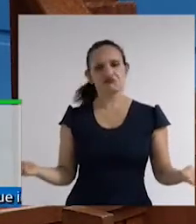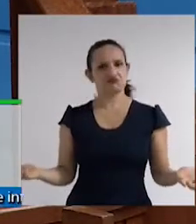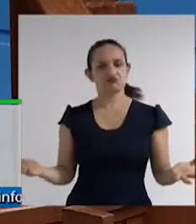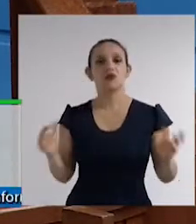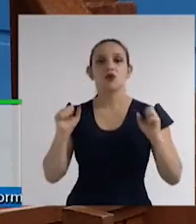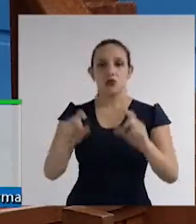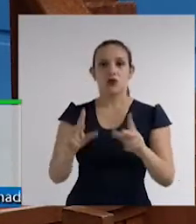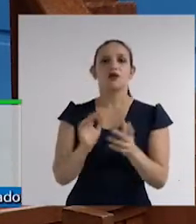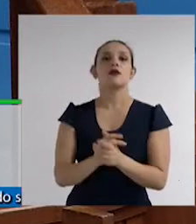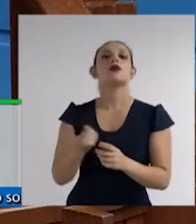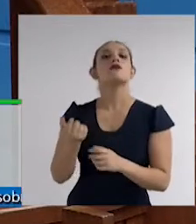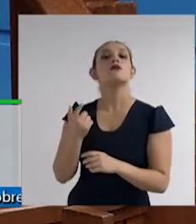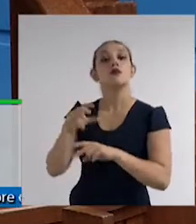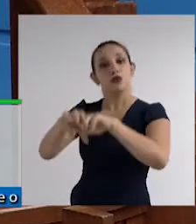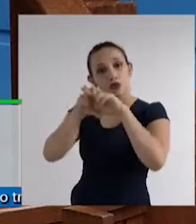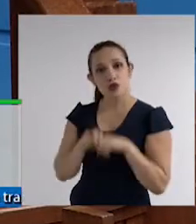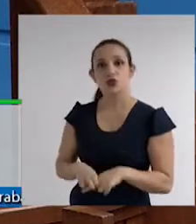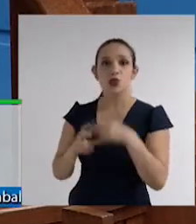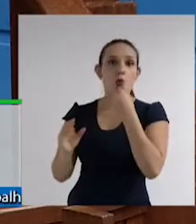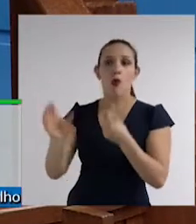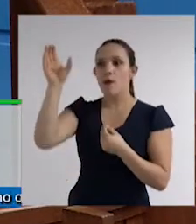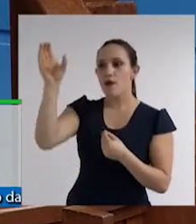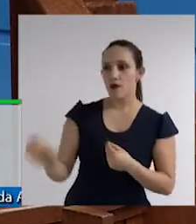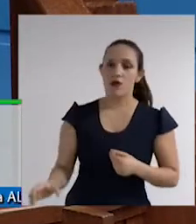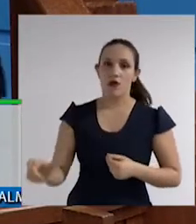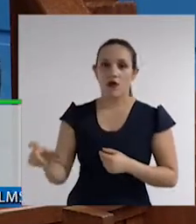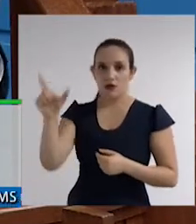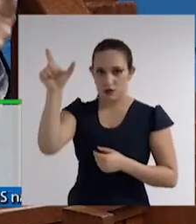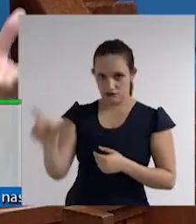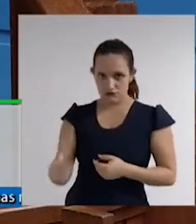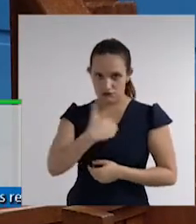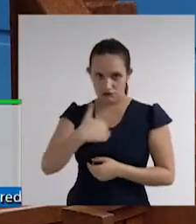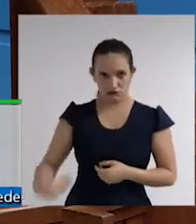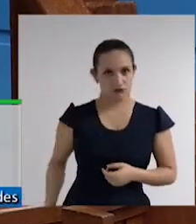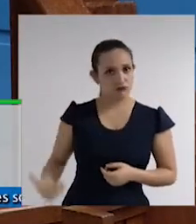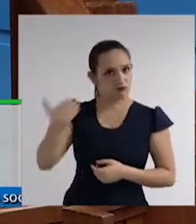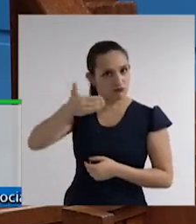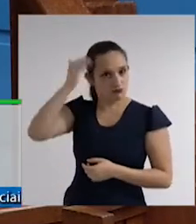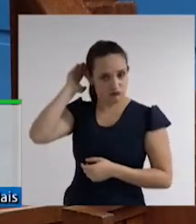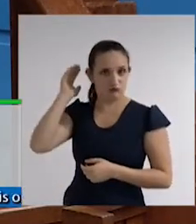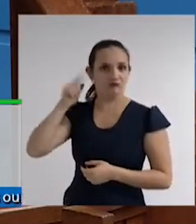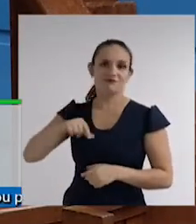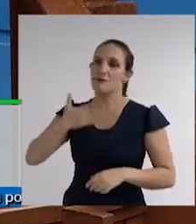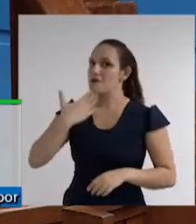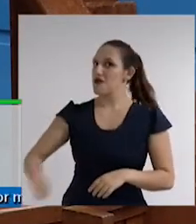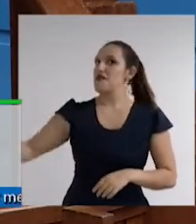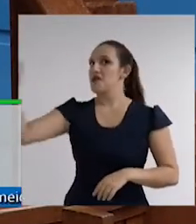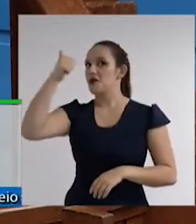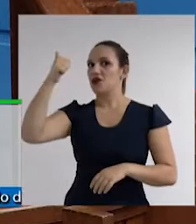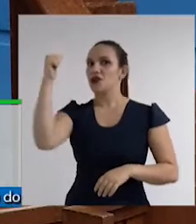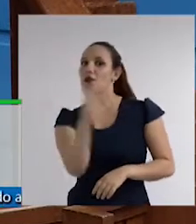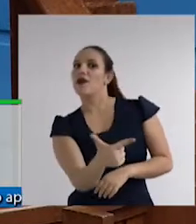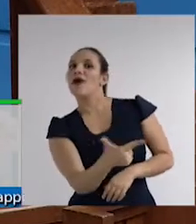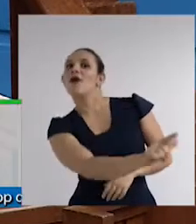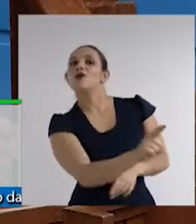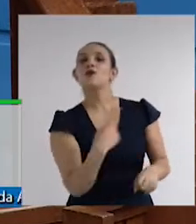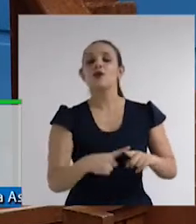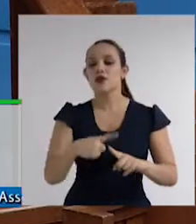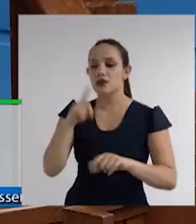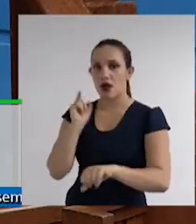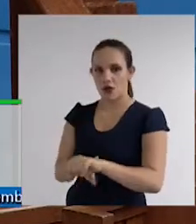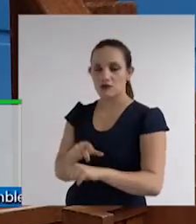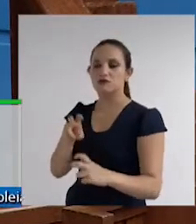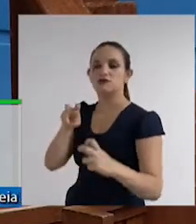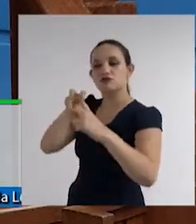contrário, e eu acho que aqui é um mérito do Mato Grosso do Sul, saiu na frente, possibilitando esta redução